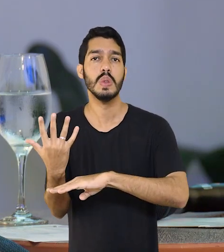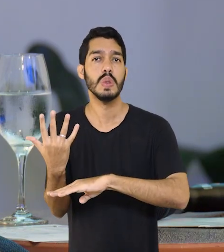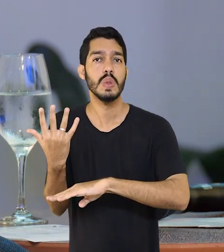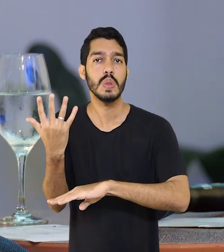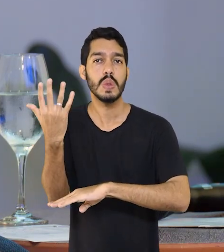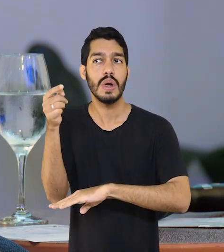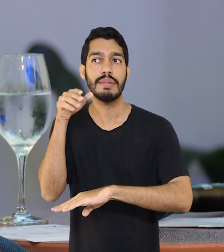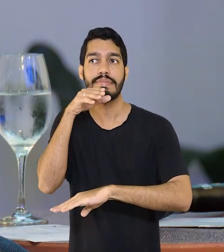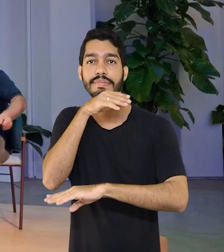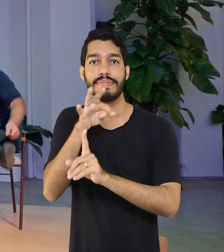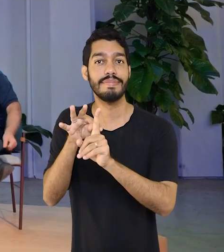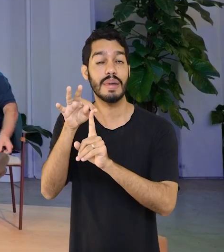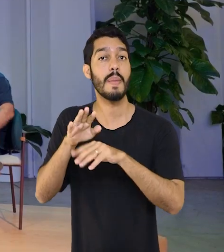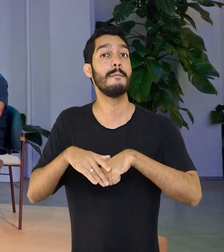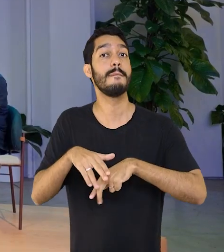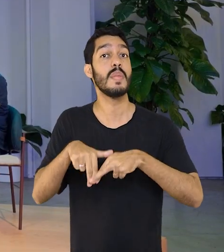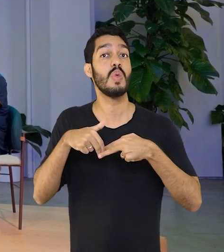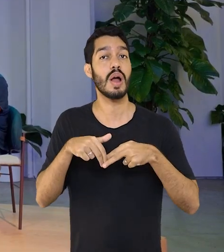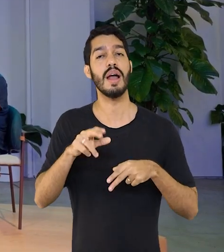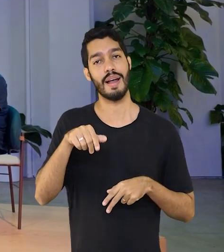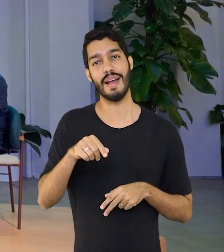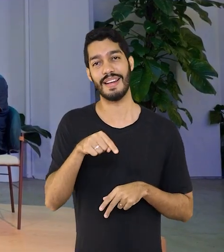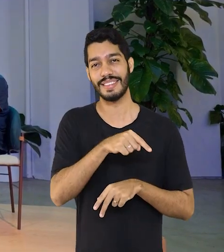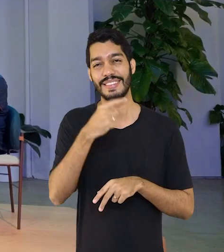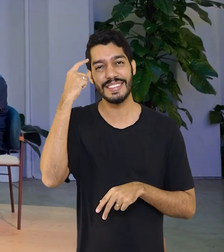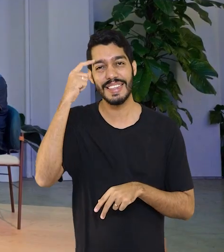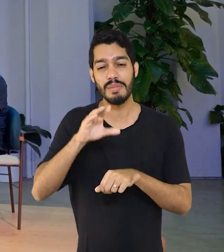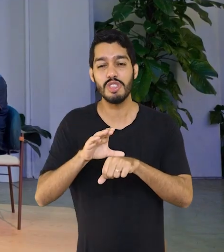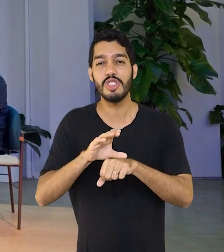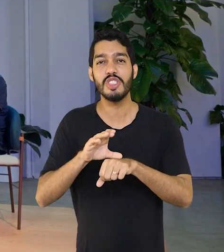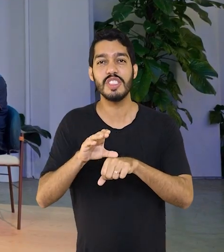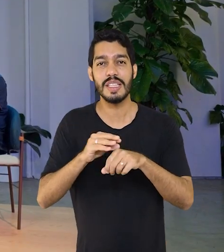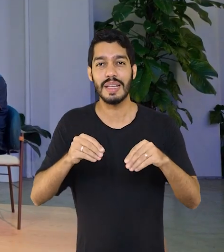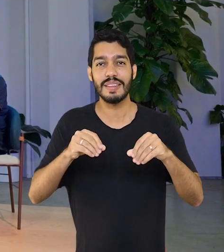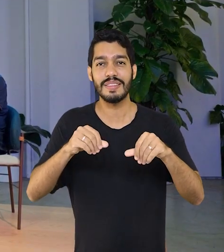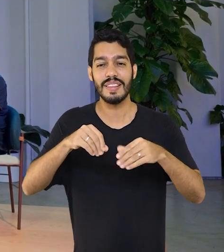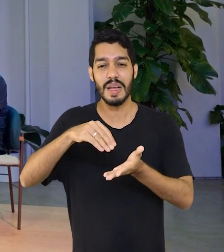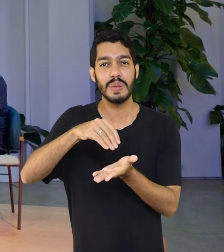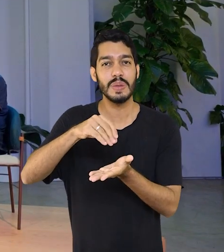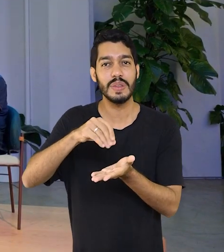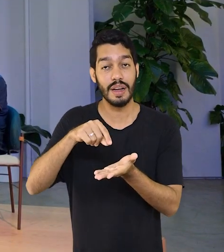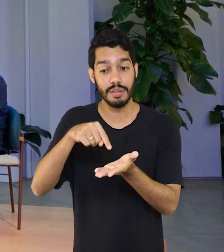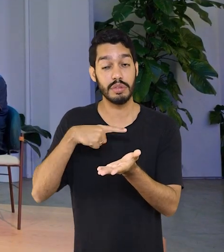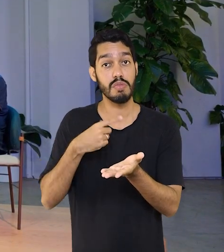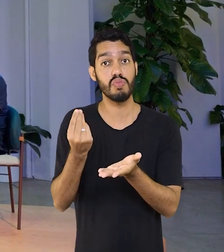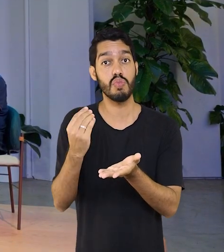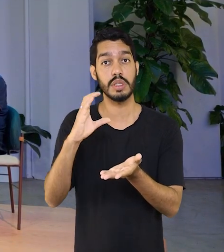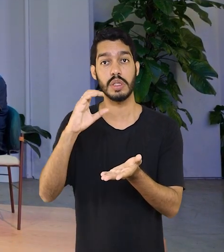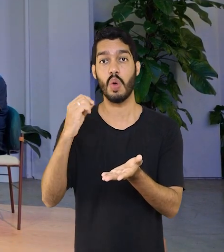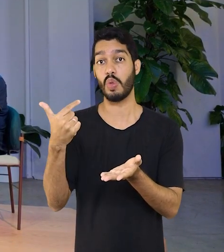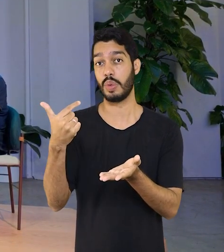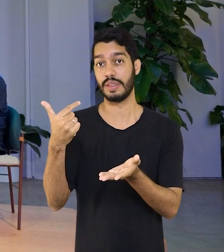estufa, sobretudo por conta de cimento, né? O cimento produz muito CO2. Você começa a substituir, mesmo